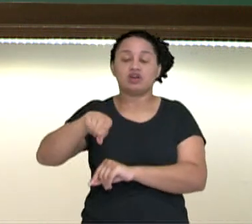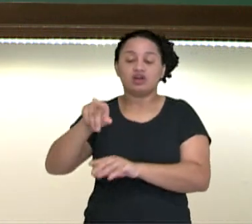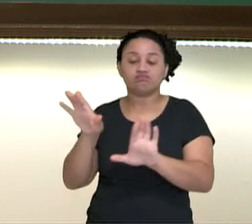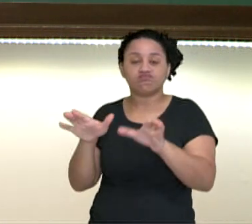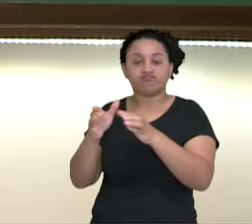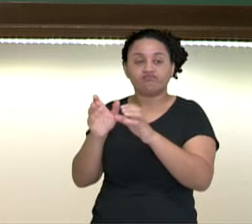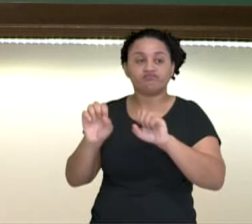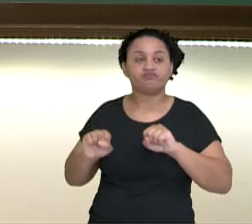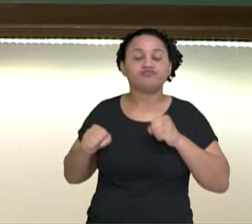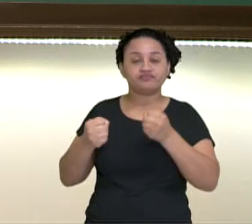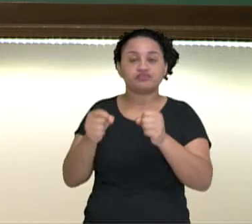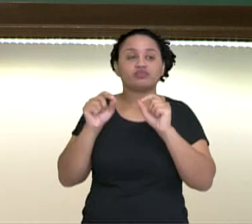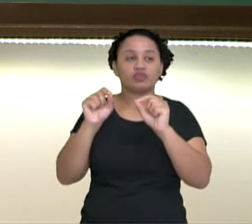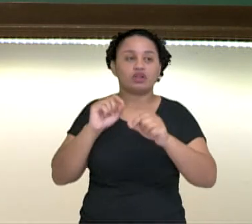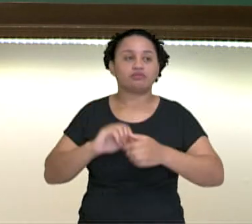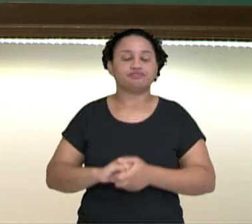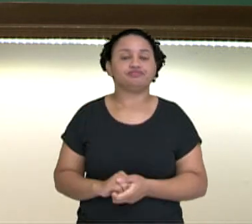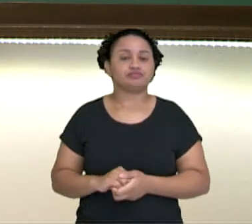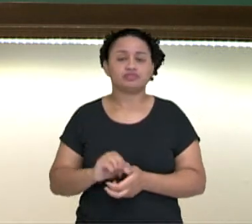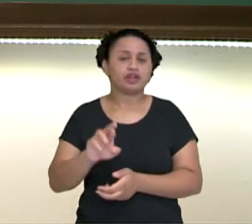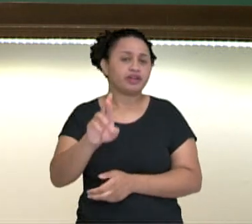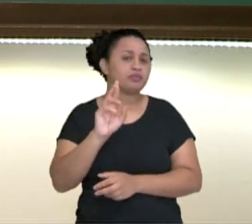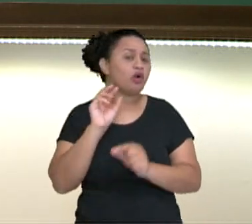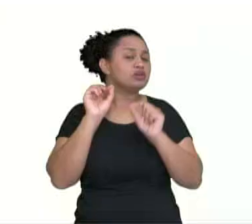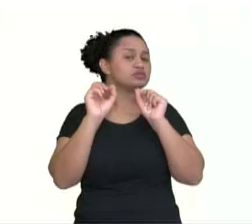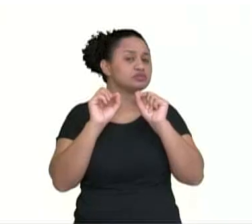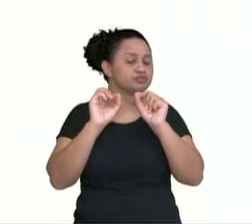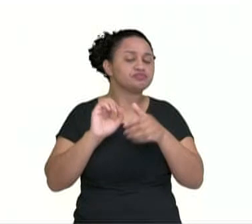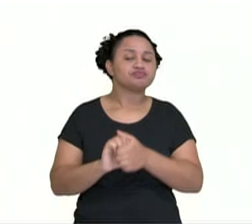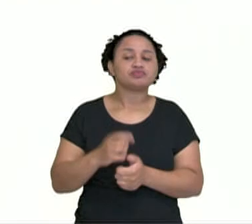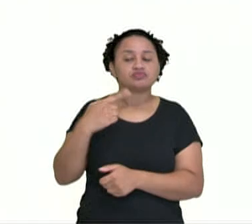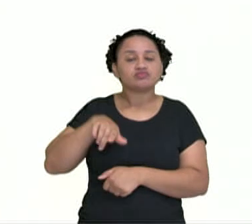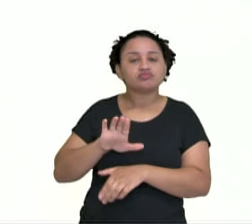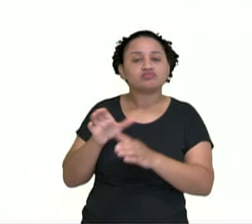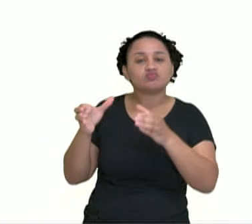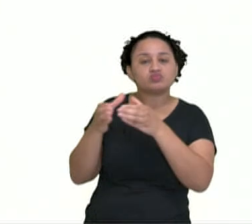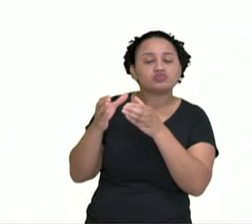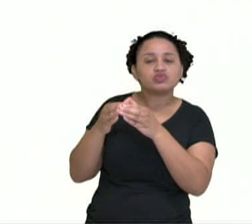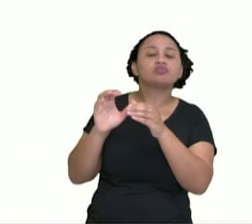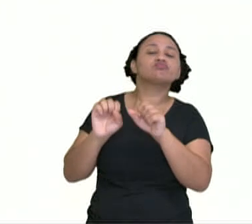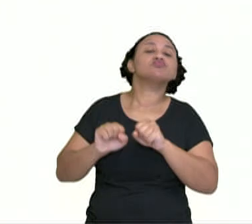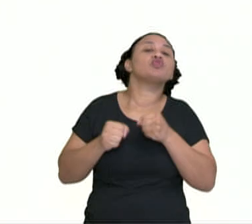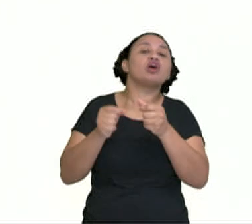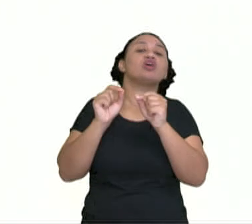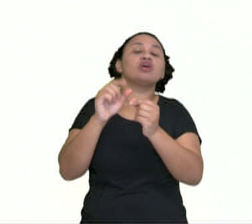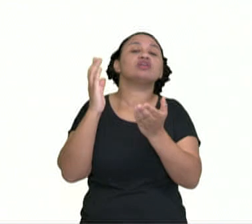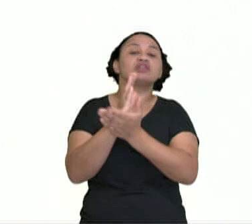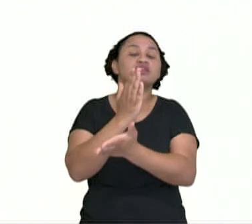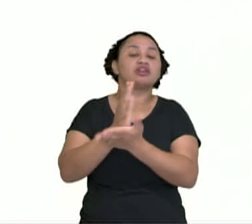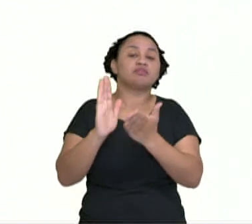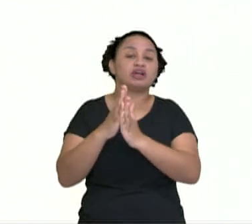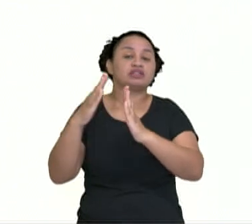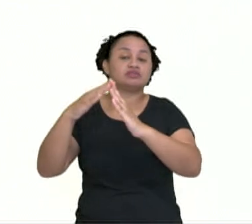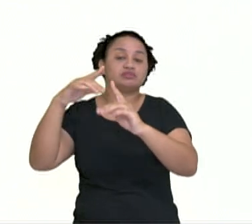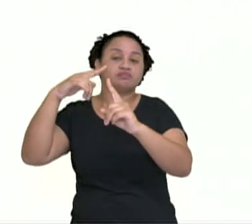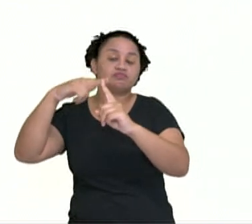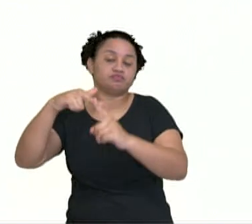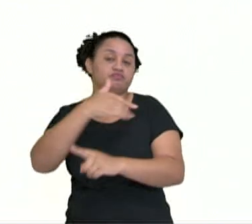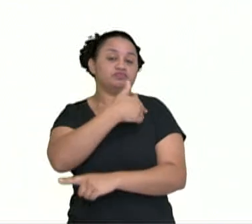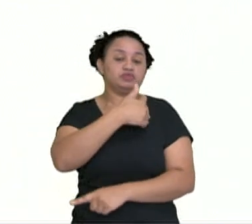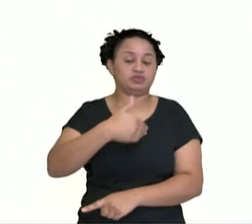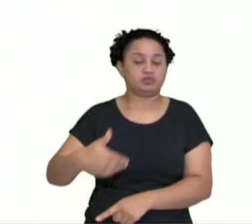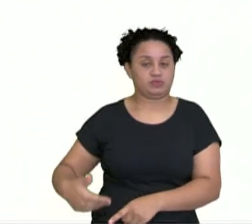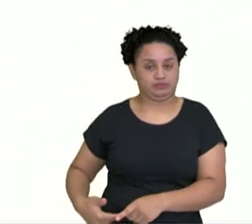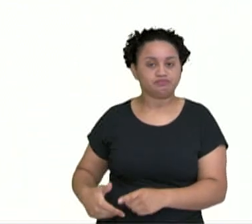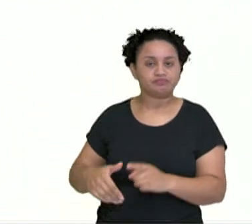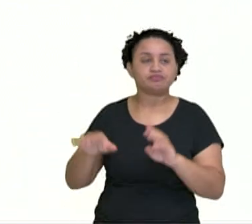defendiam? E a resposta poderia ser a seguinte: os cavadores defendiam a separação da igreja e do